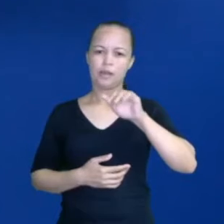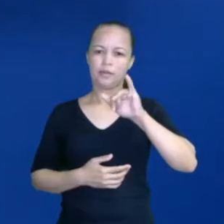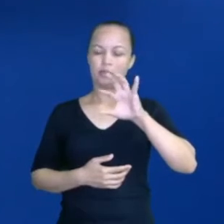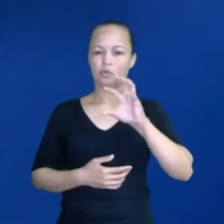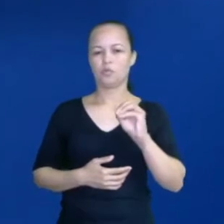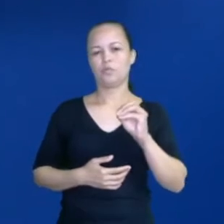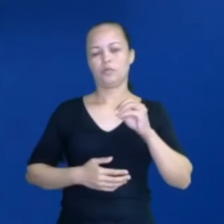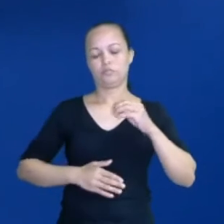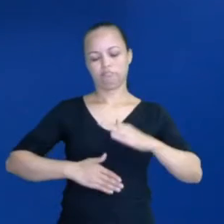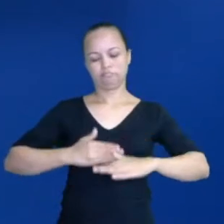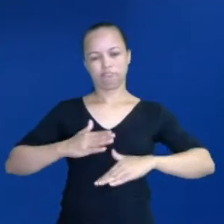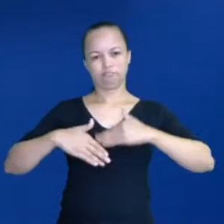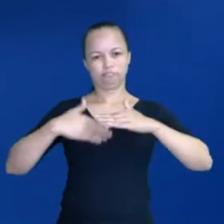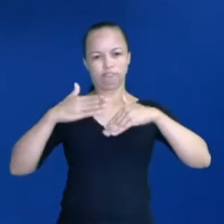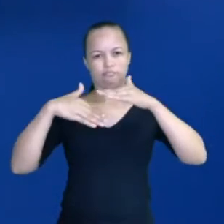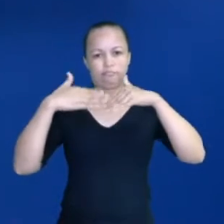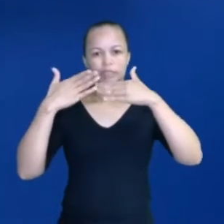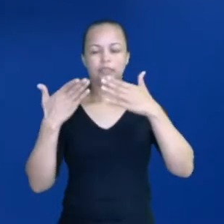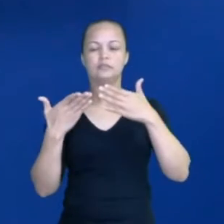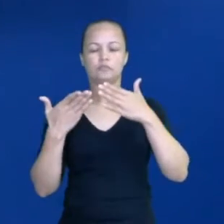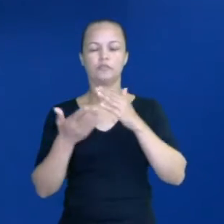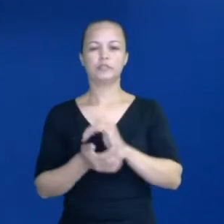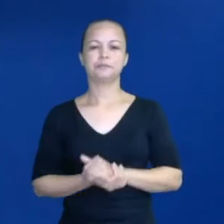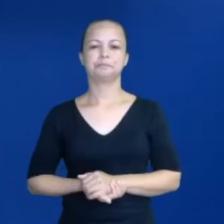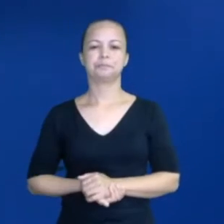se desenvolvendo, tá bom?